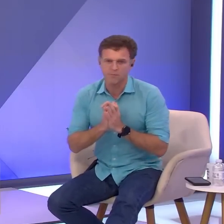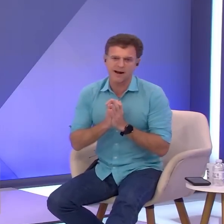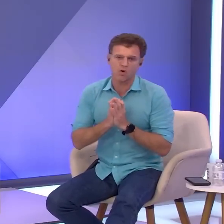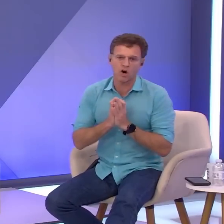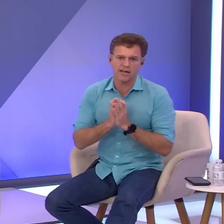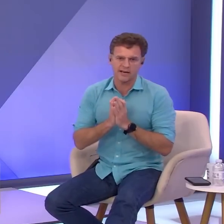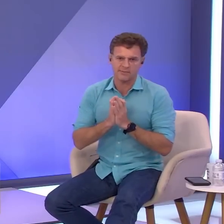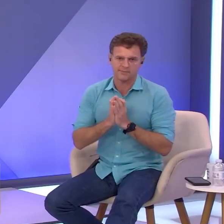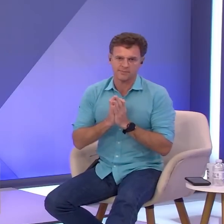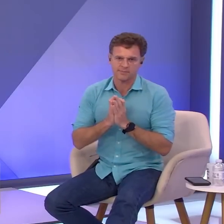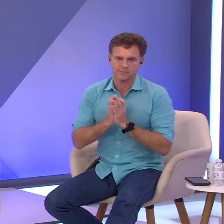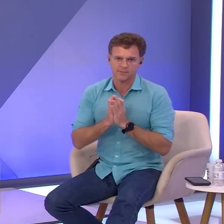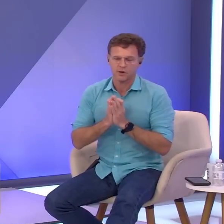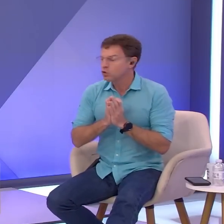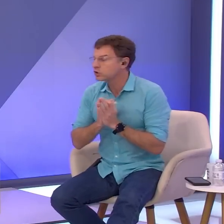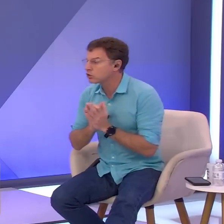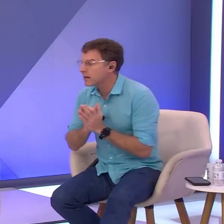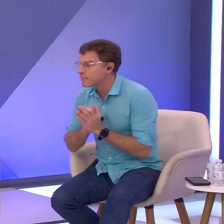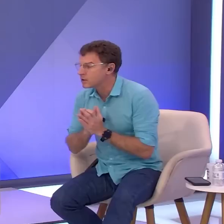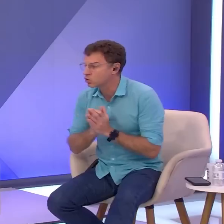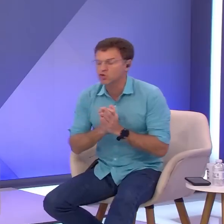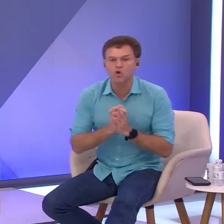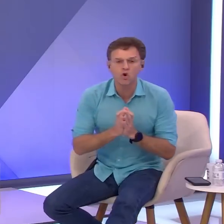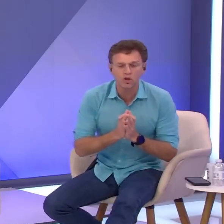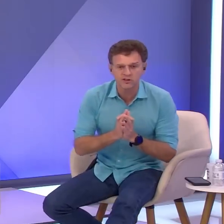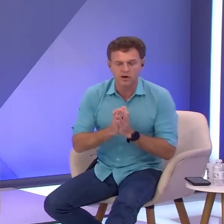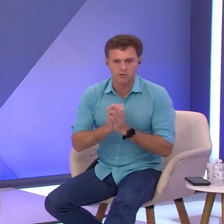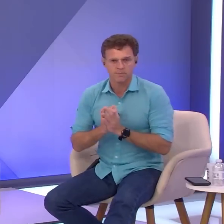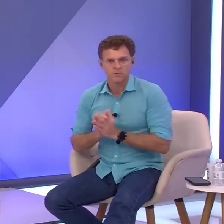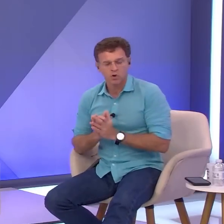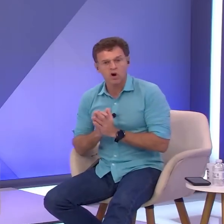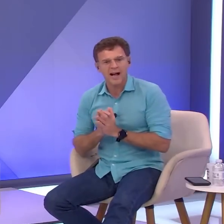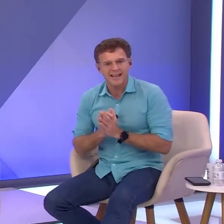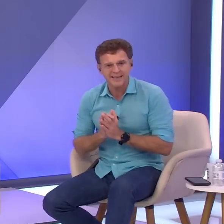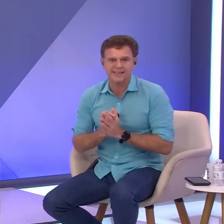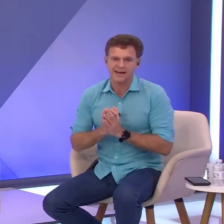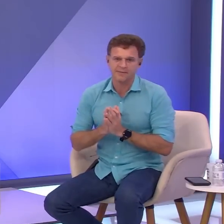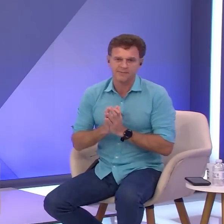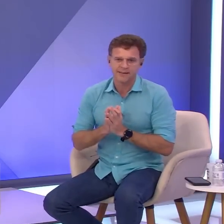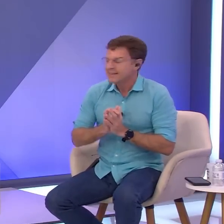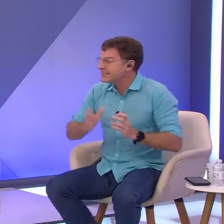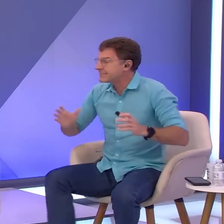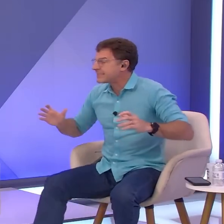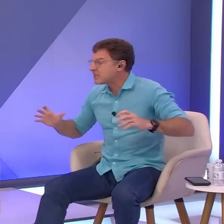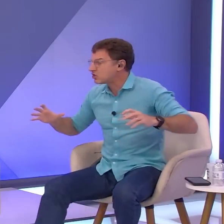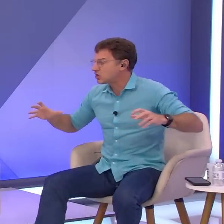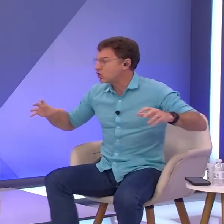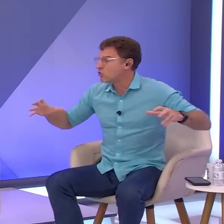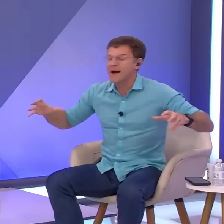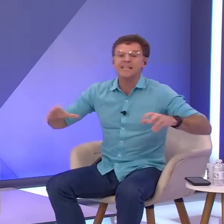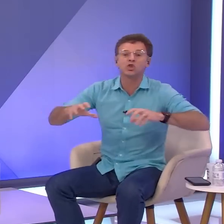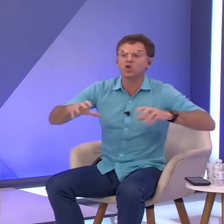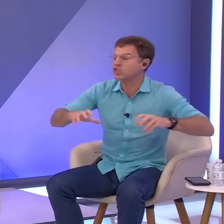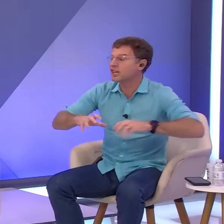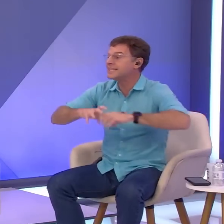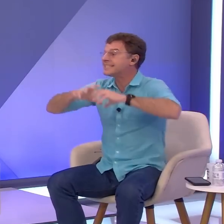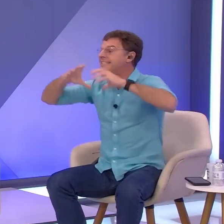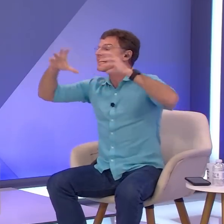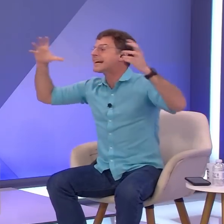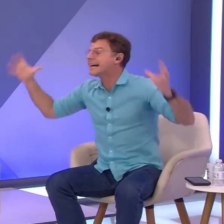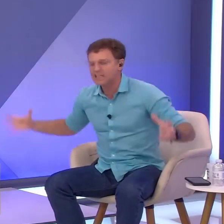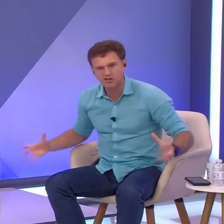usam maconha. Os teus amigos usam cocaína. Existe uma